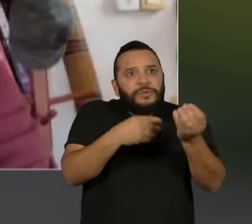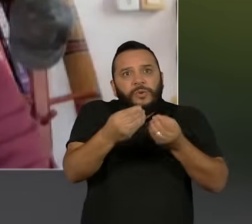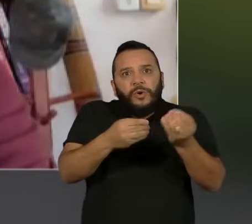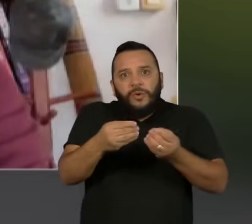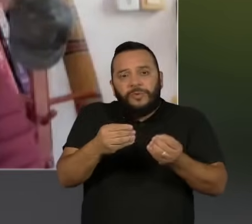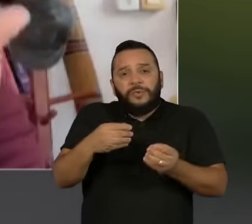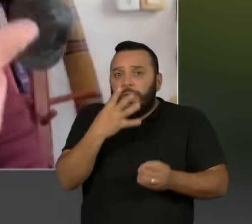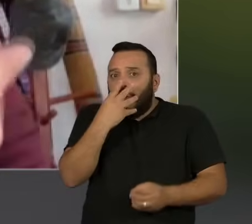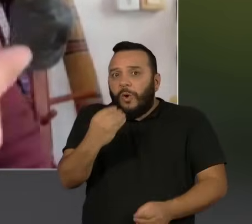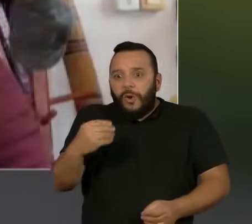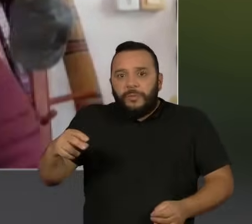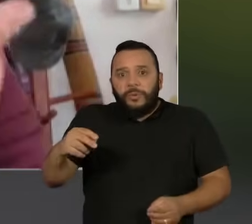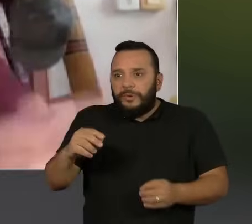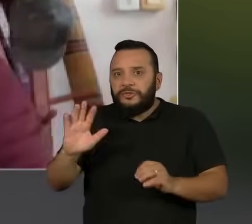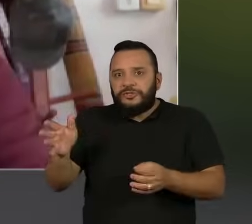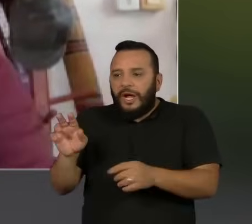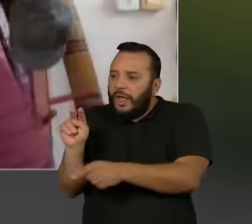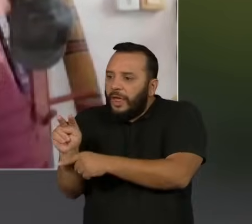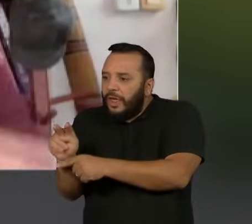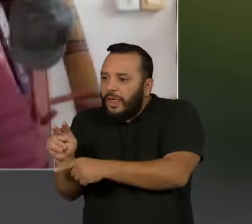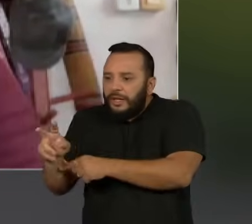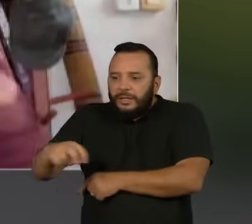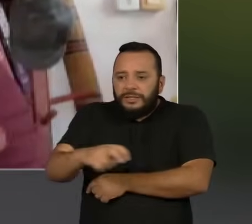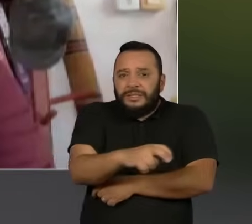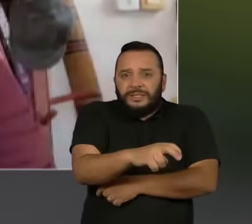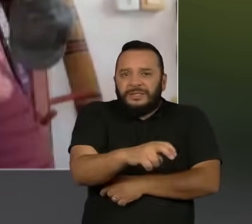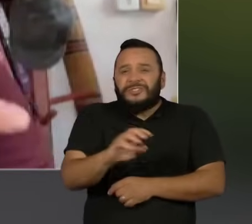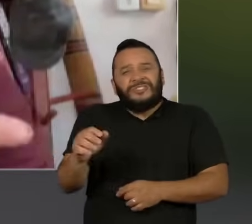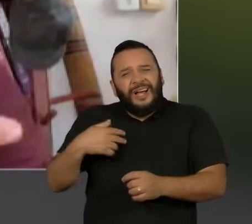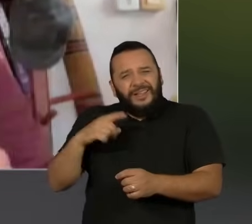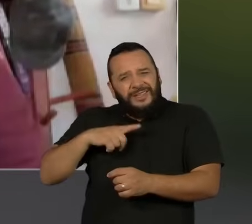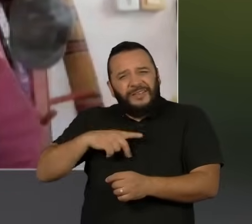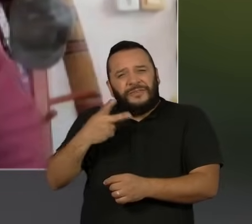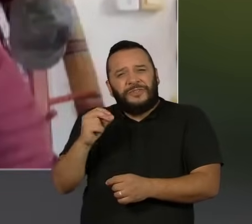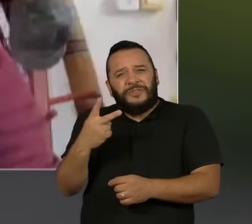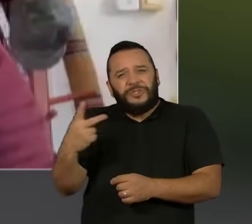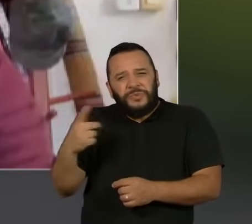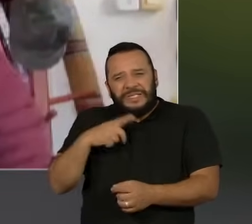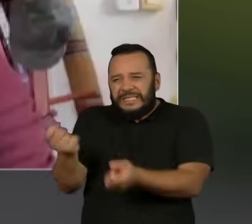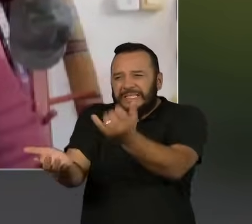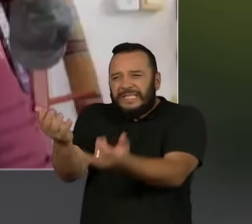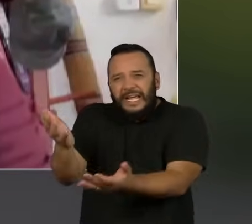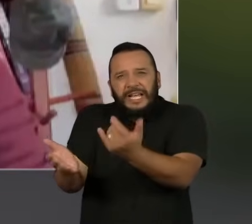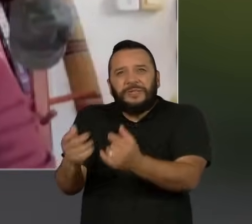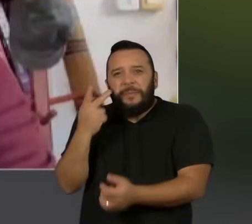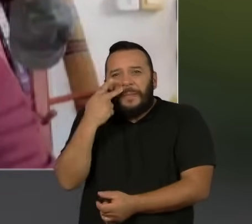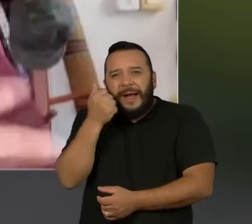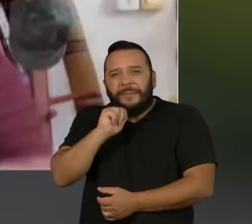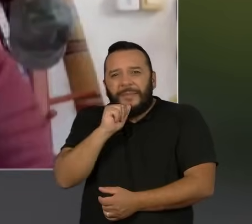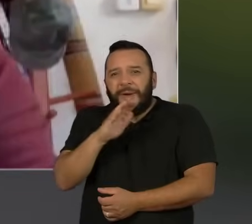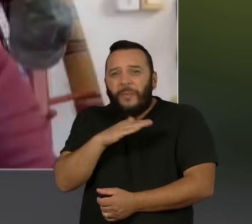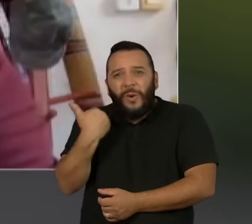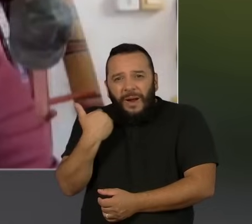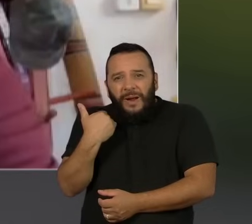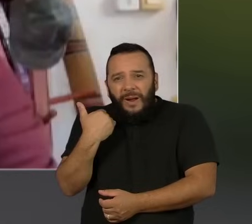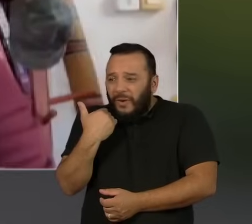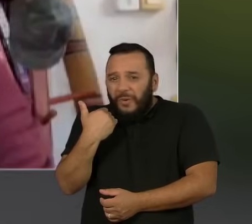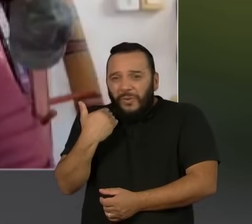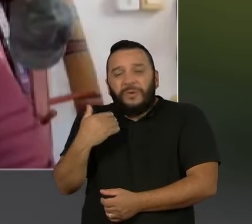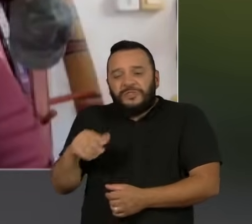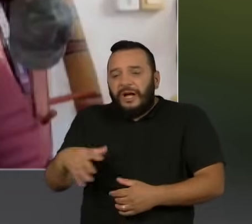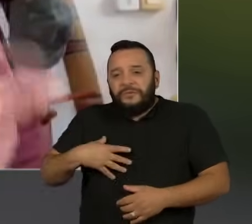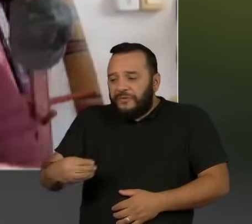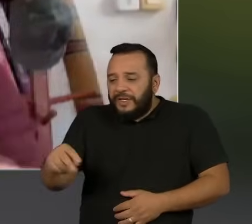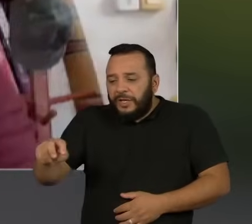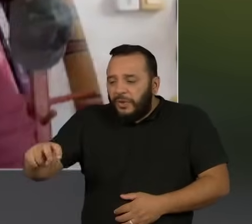Em 2021, que ela perdeu os pais no incêndio, e aí foi levada pela ONG para o zoológico, onde